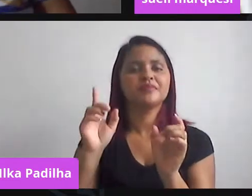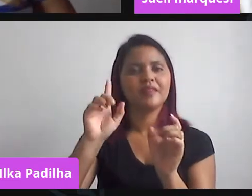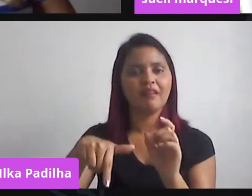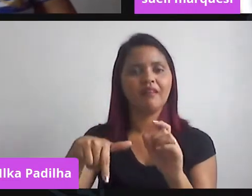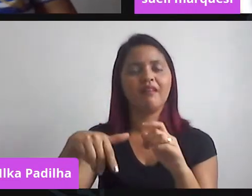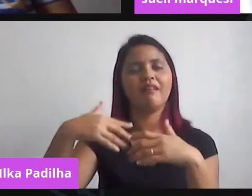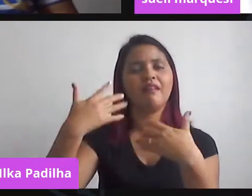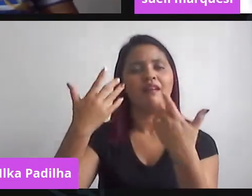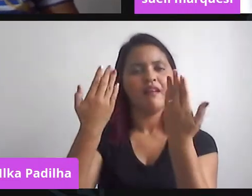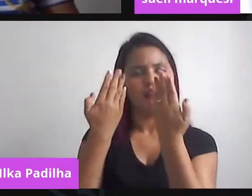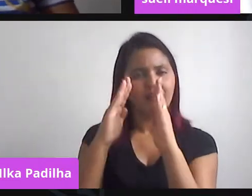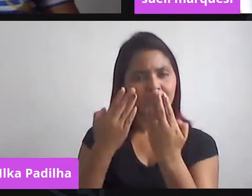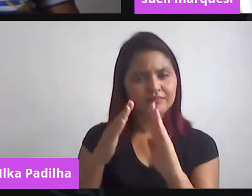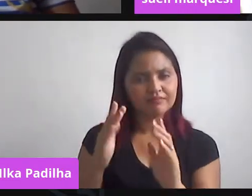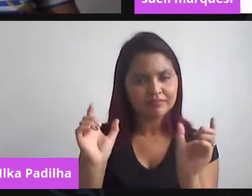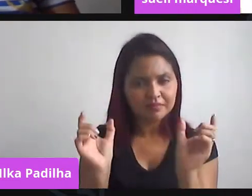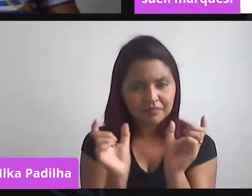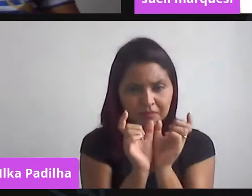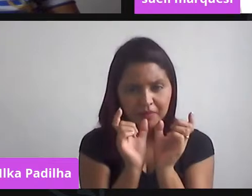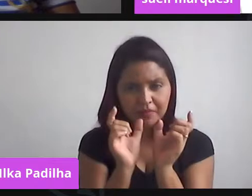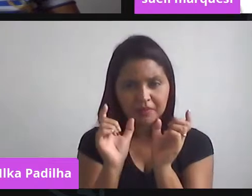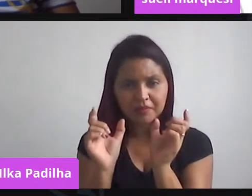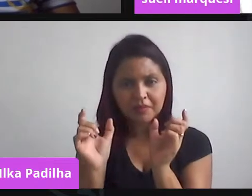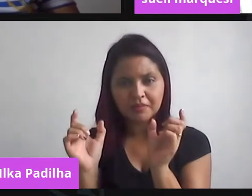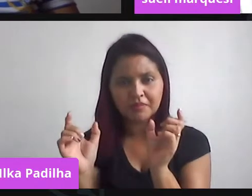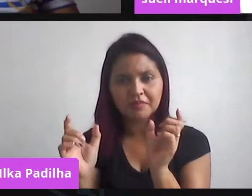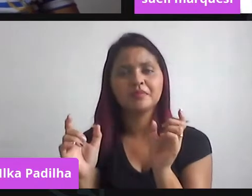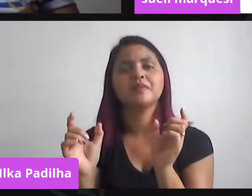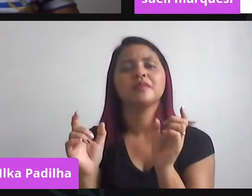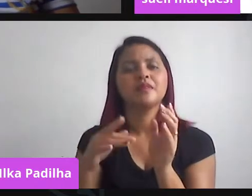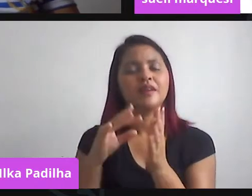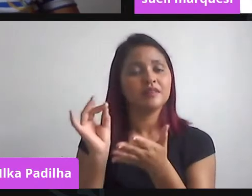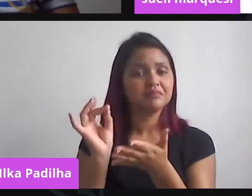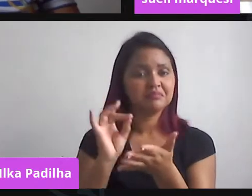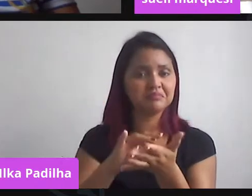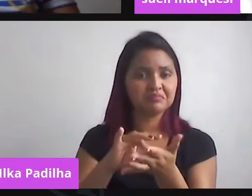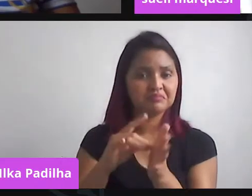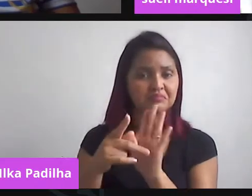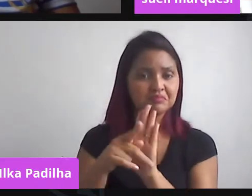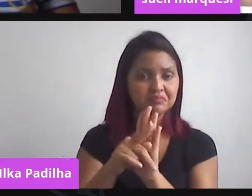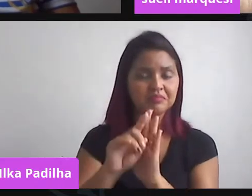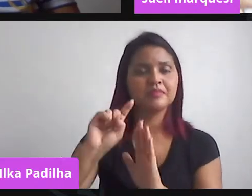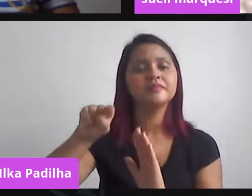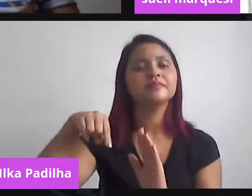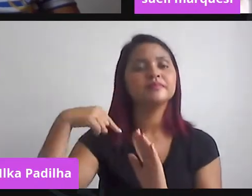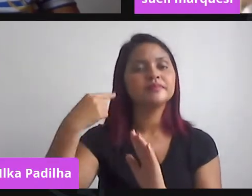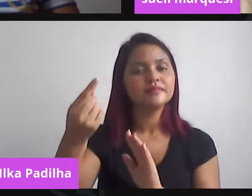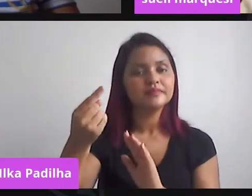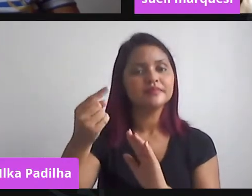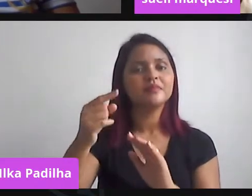do elemento, né, linguístico ali por si só, depois a gente passa para a